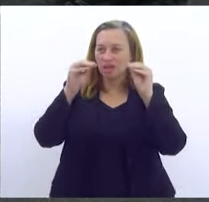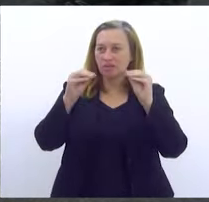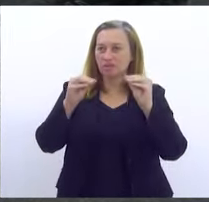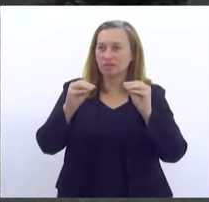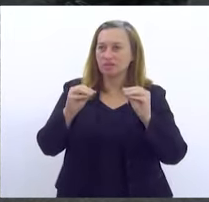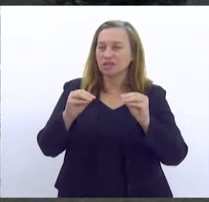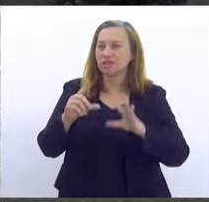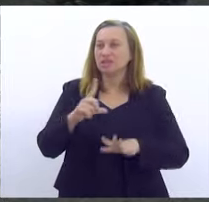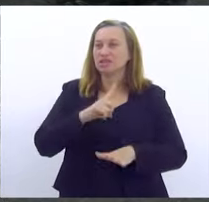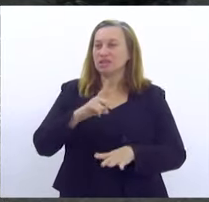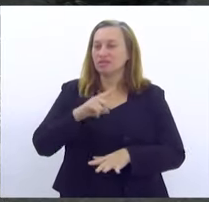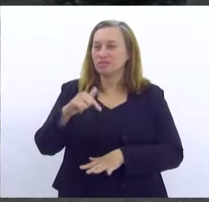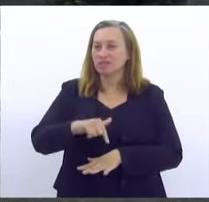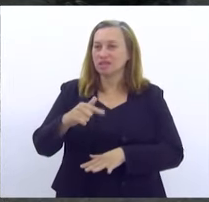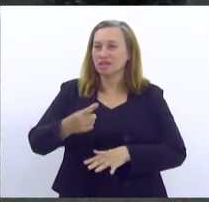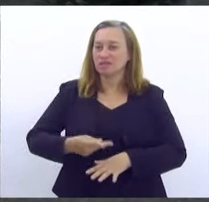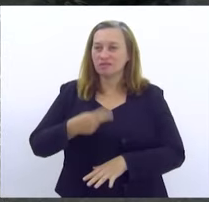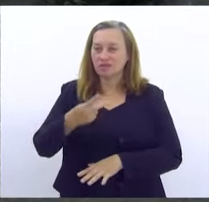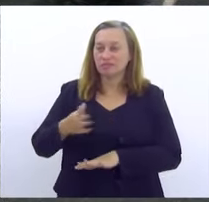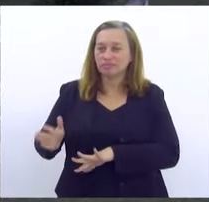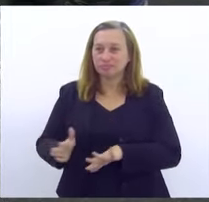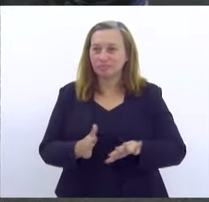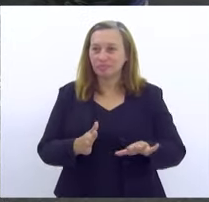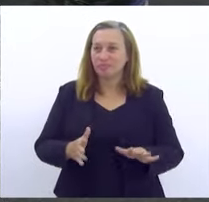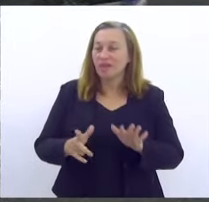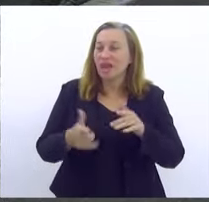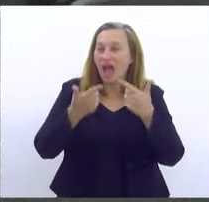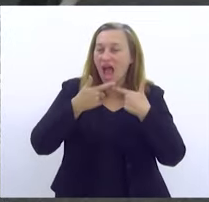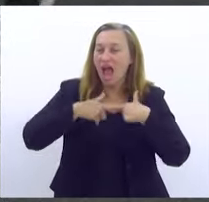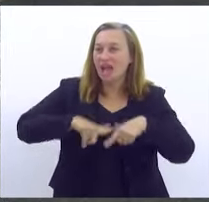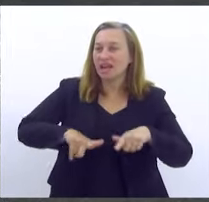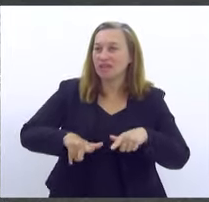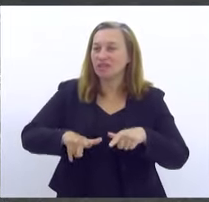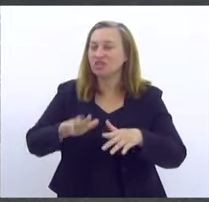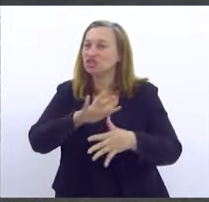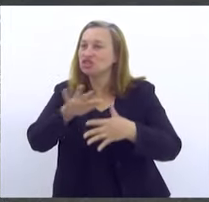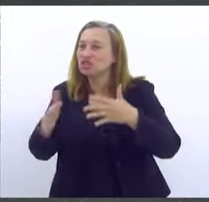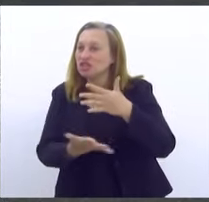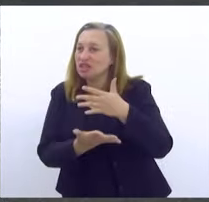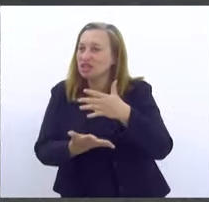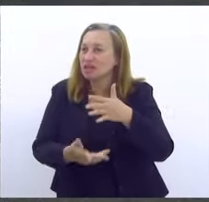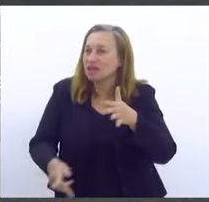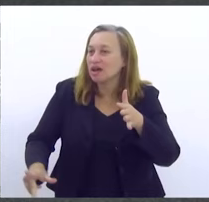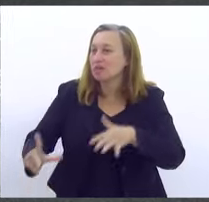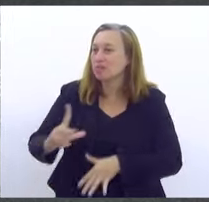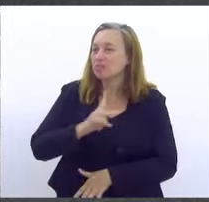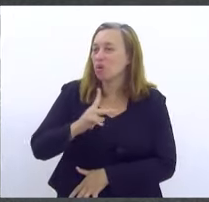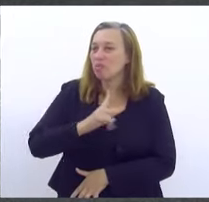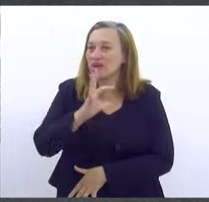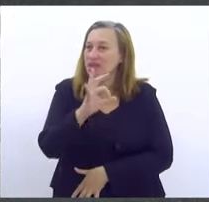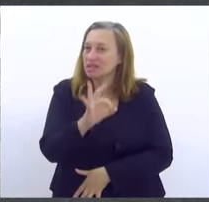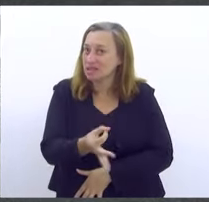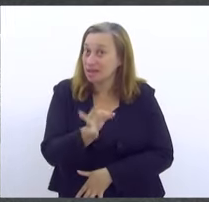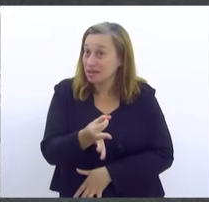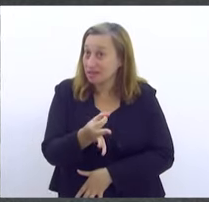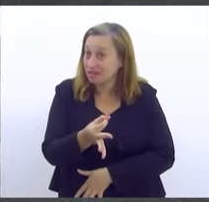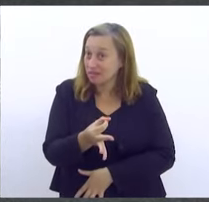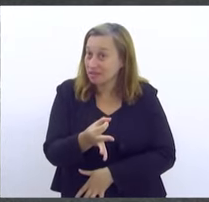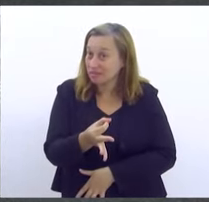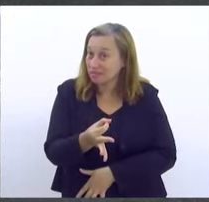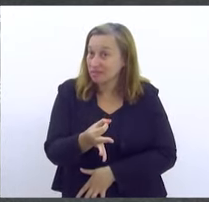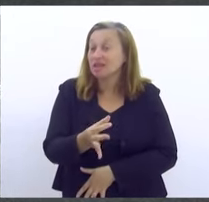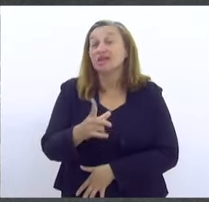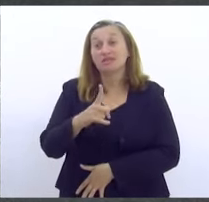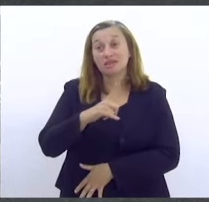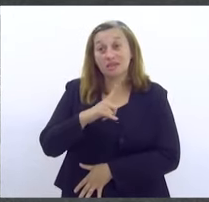que nós estamos aqui se expressando. A língua de Libras é uma língua típica e específica, que